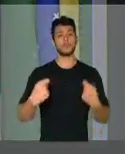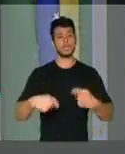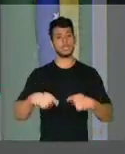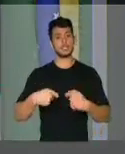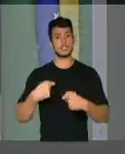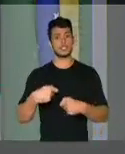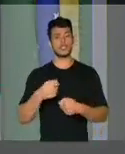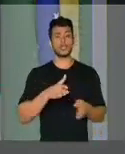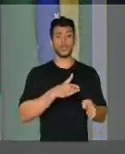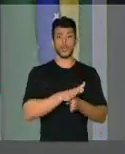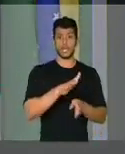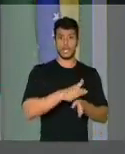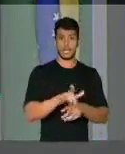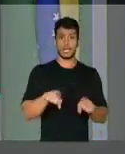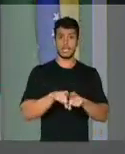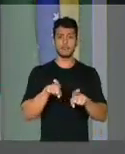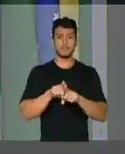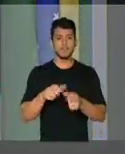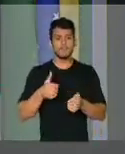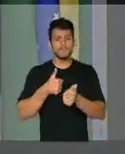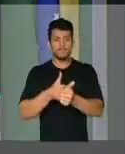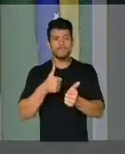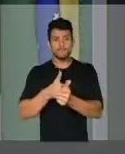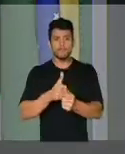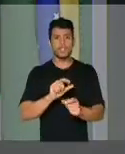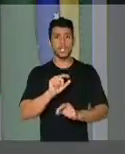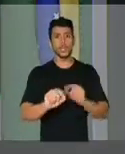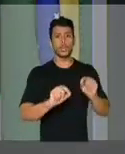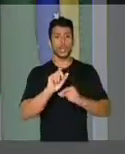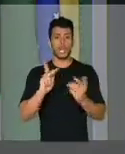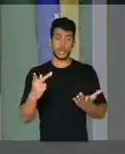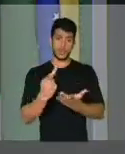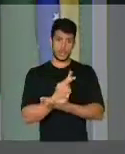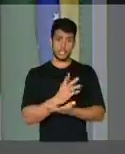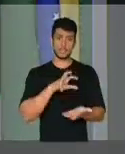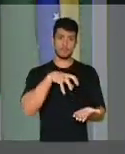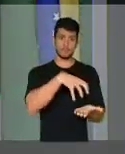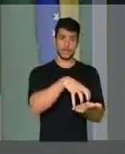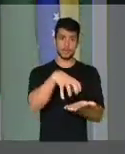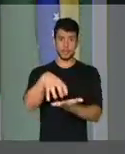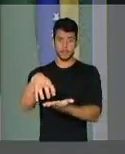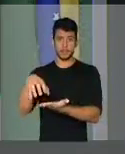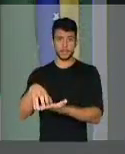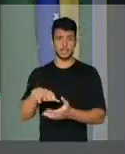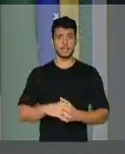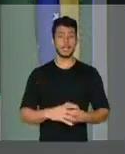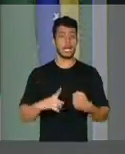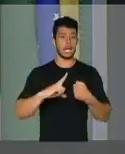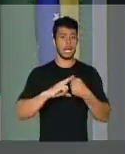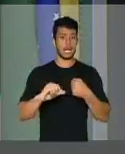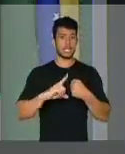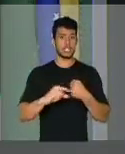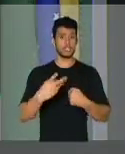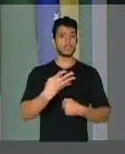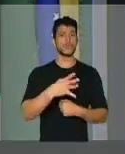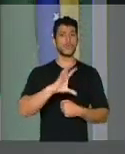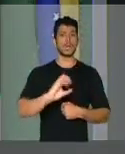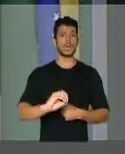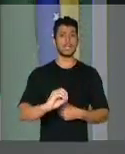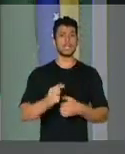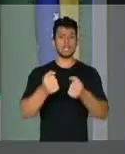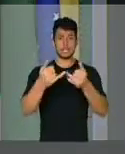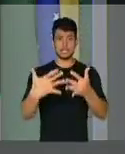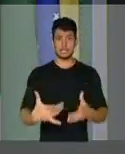atividades dos órgãos a estes integrados. Vejam o artigo 40 da